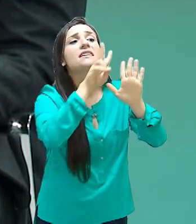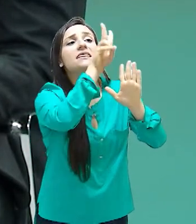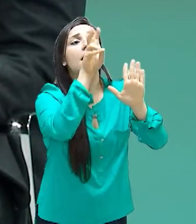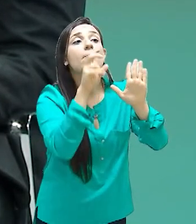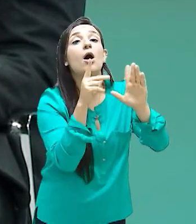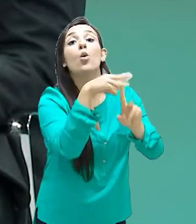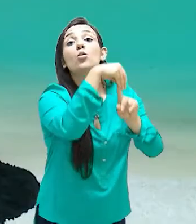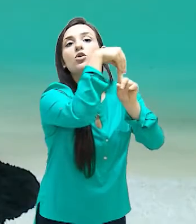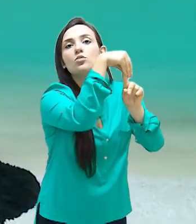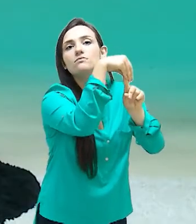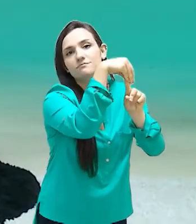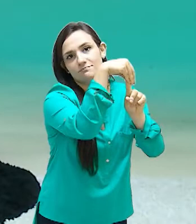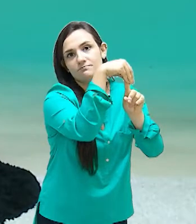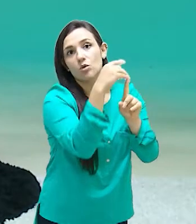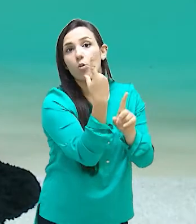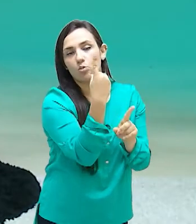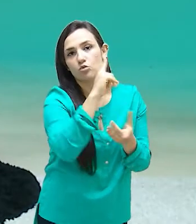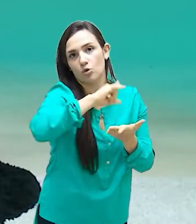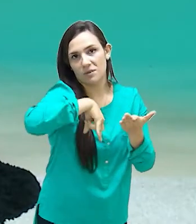um documento só.